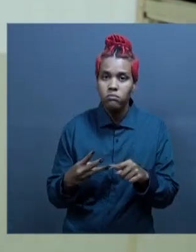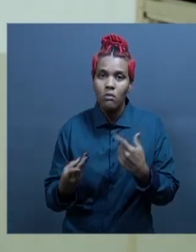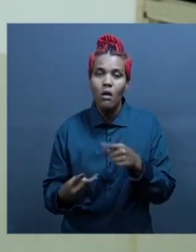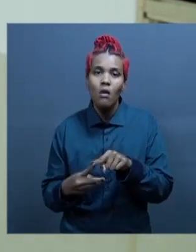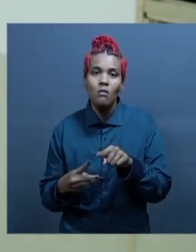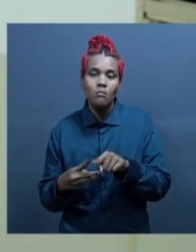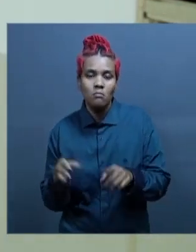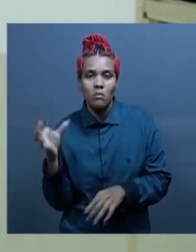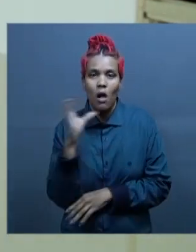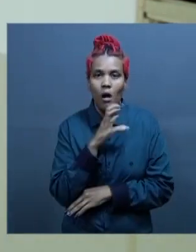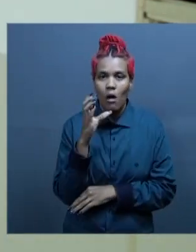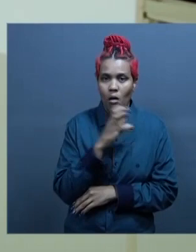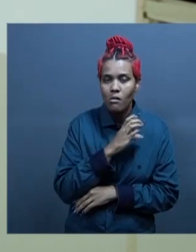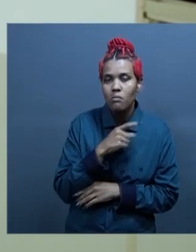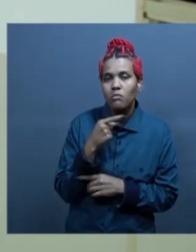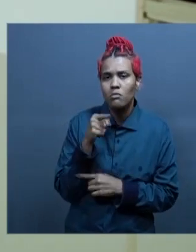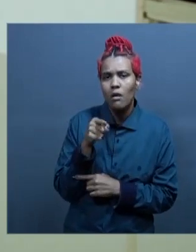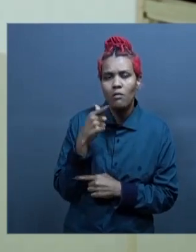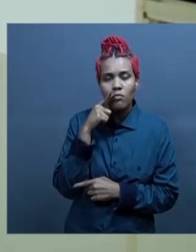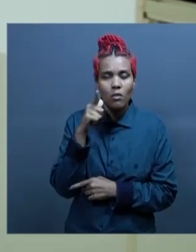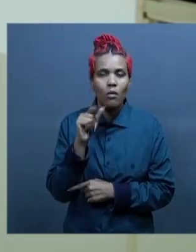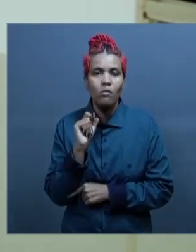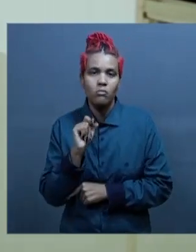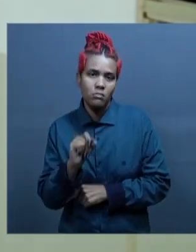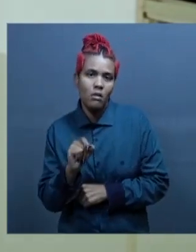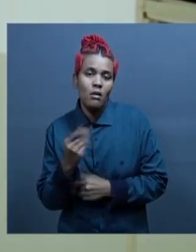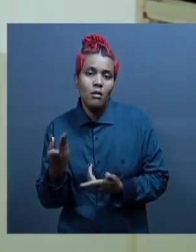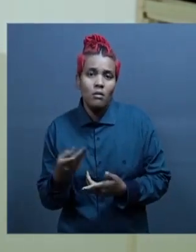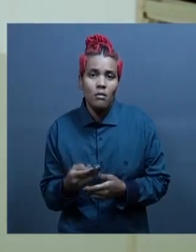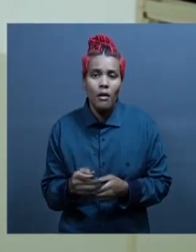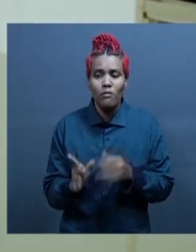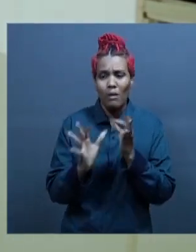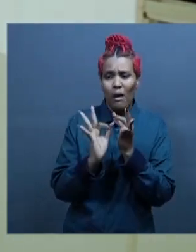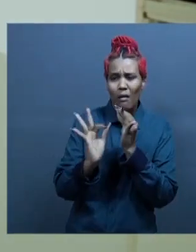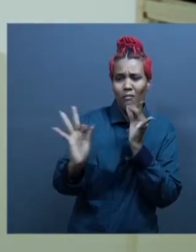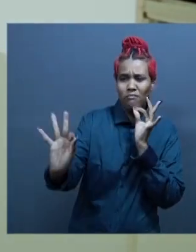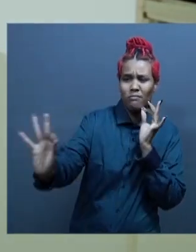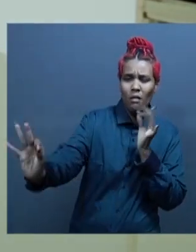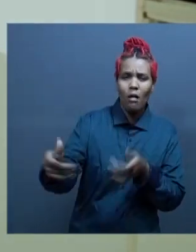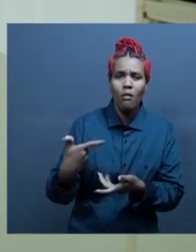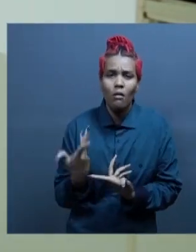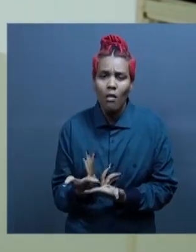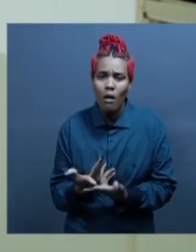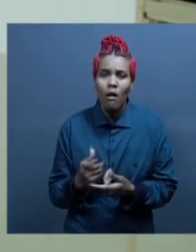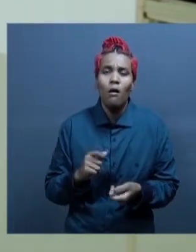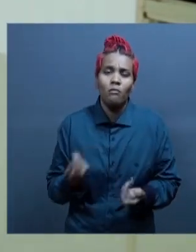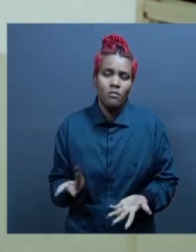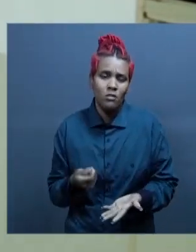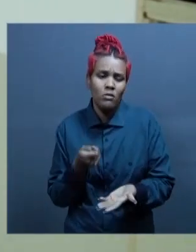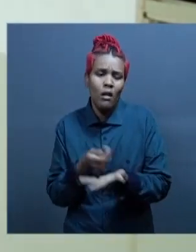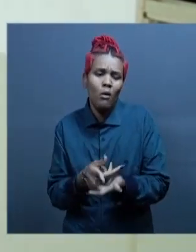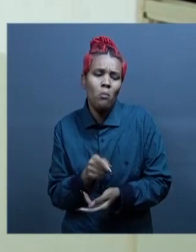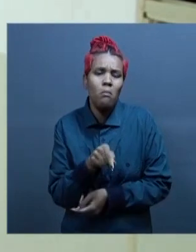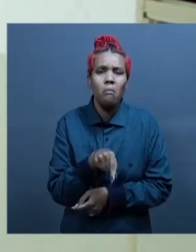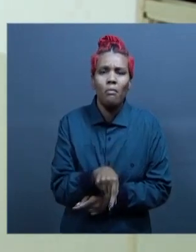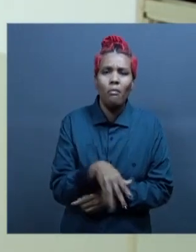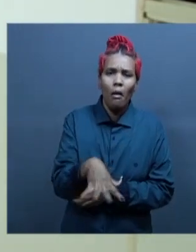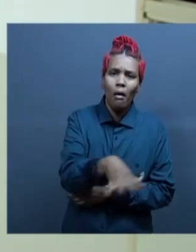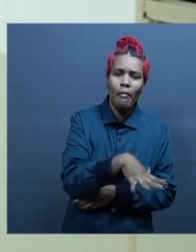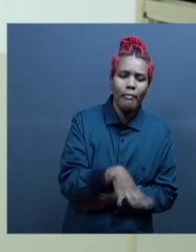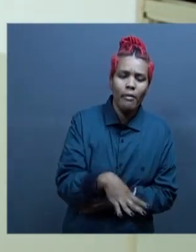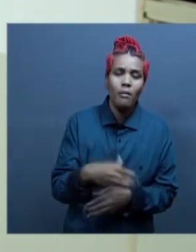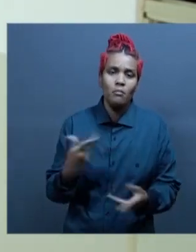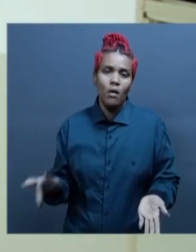da agilidade que você ganha de não ter que que está numa fila física uma compra física então em qualquer local ou